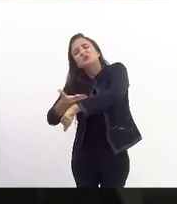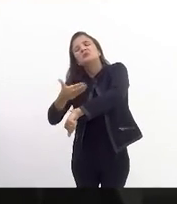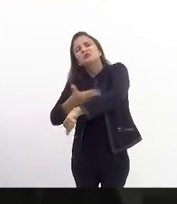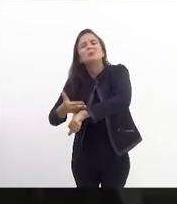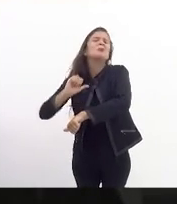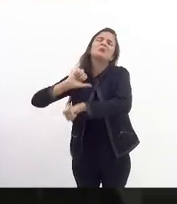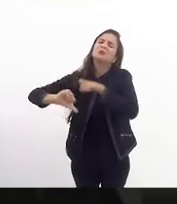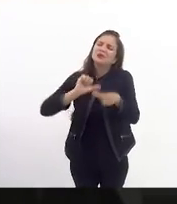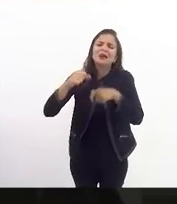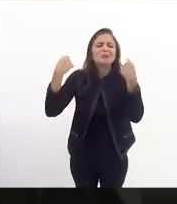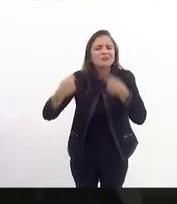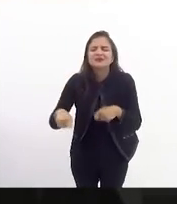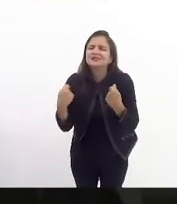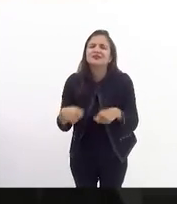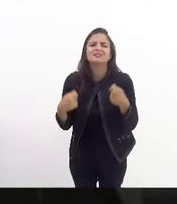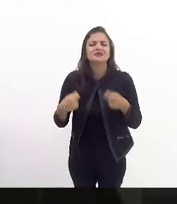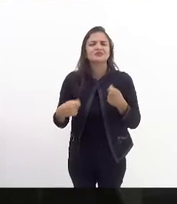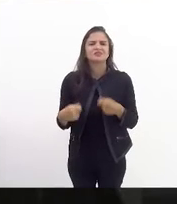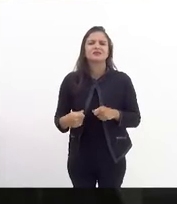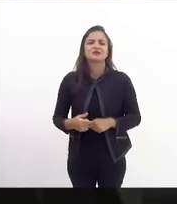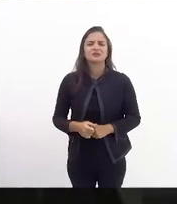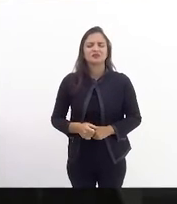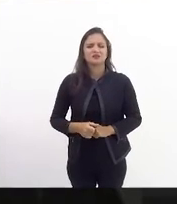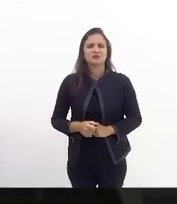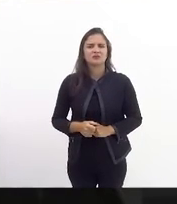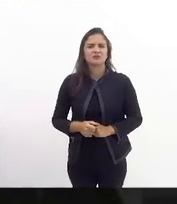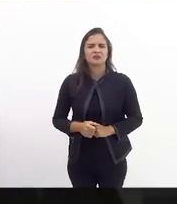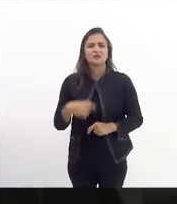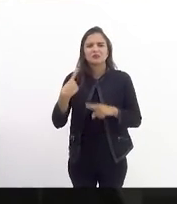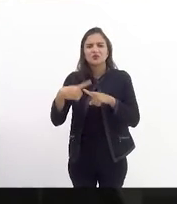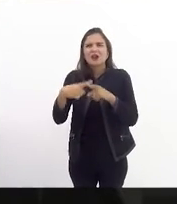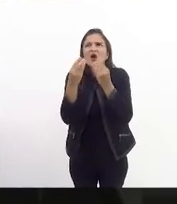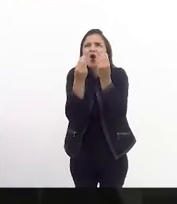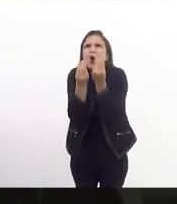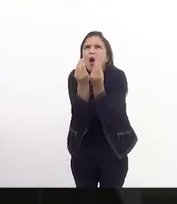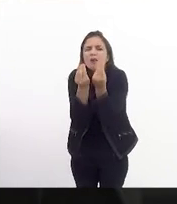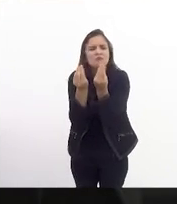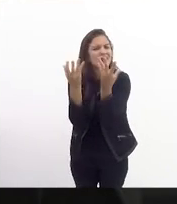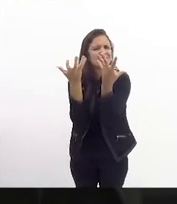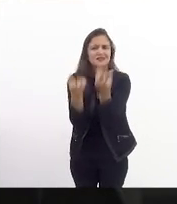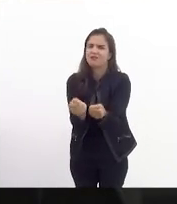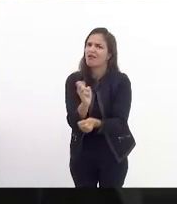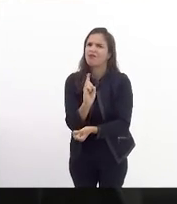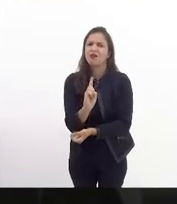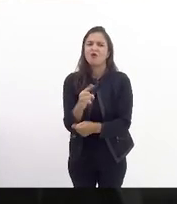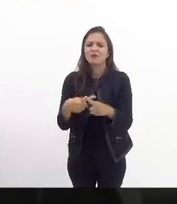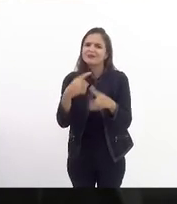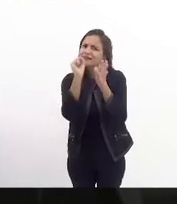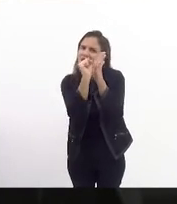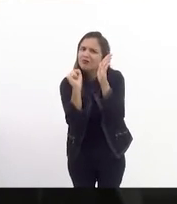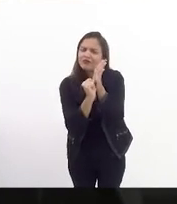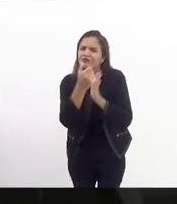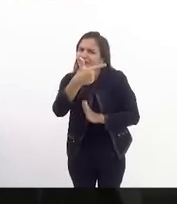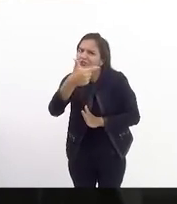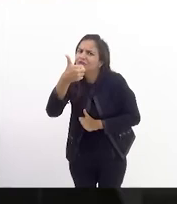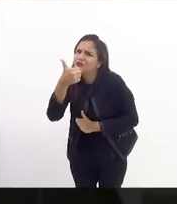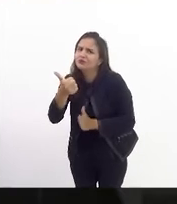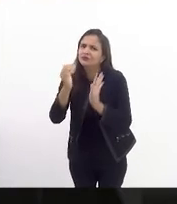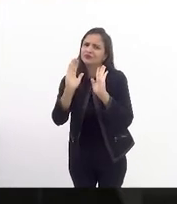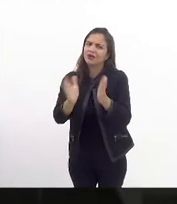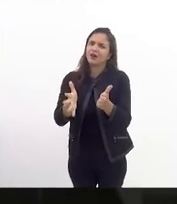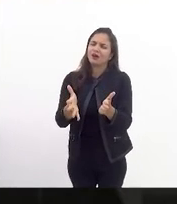É inadmissível que ainda, no século XXI, onde